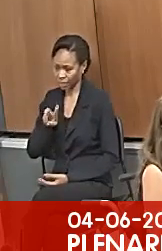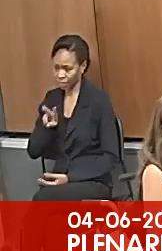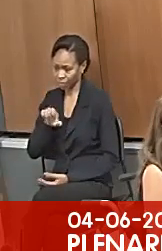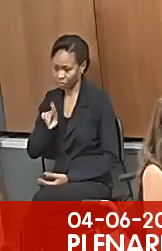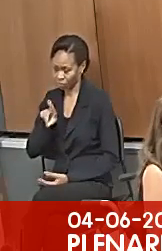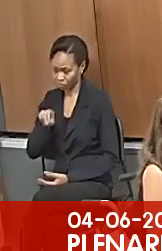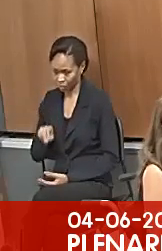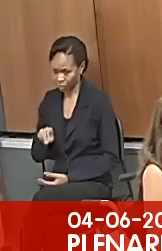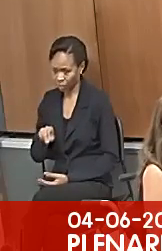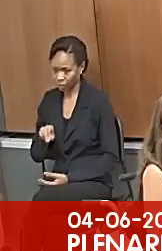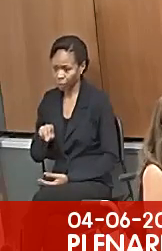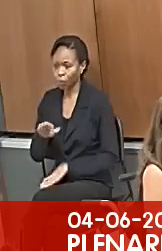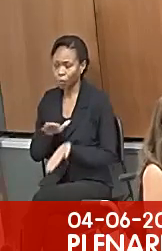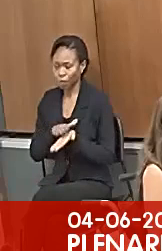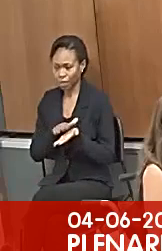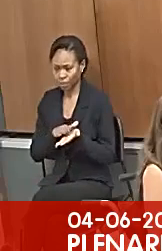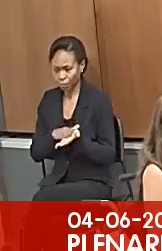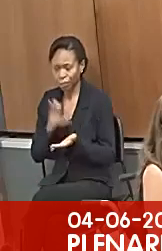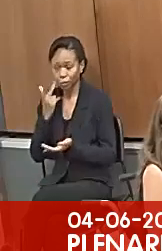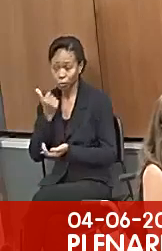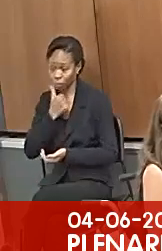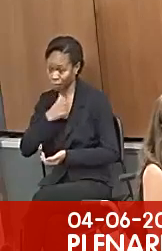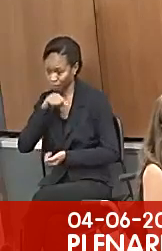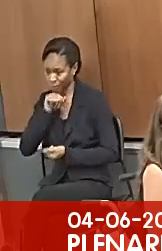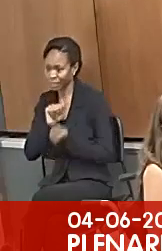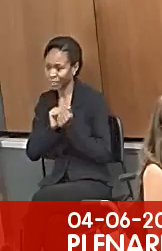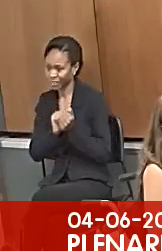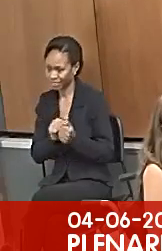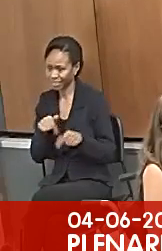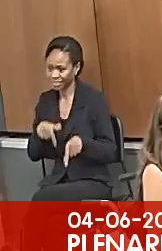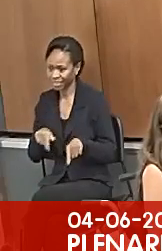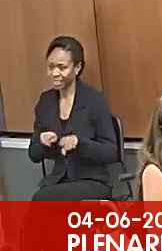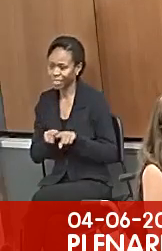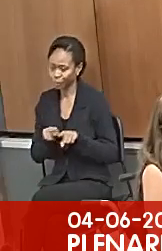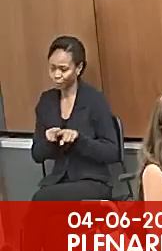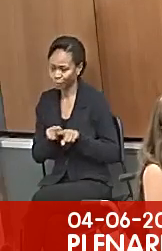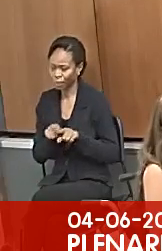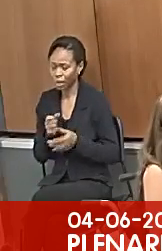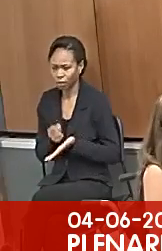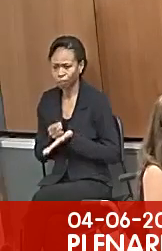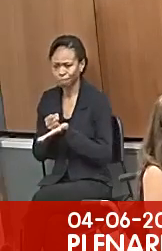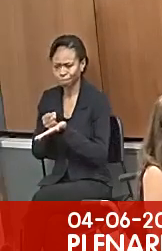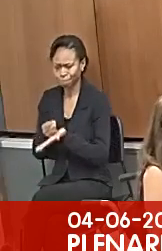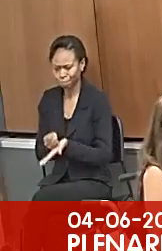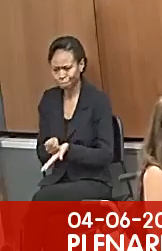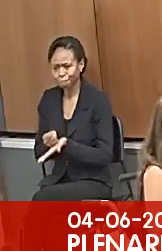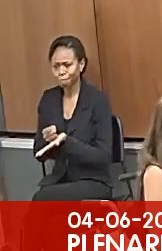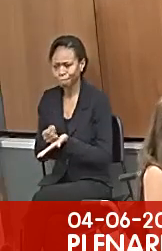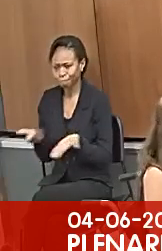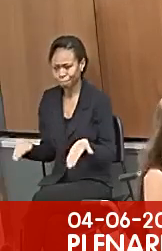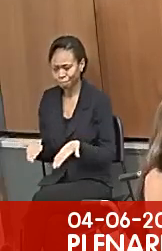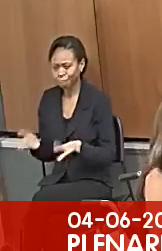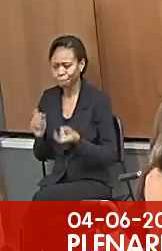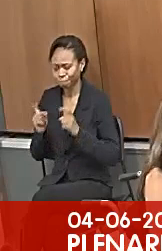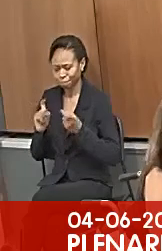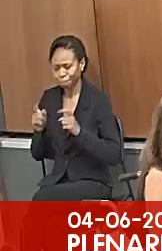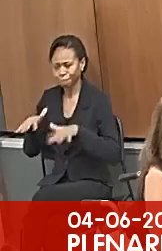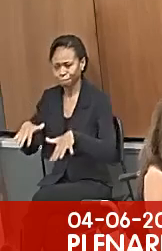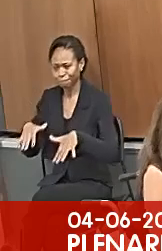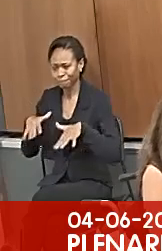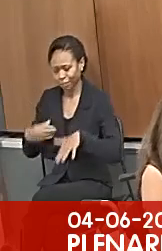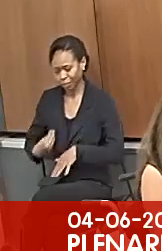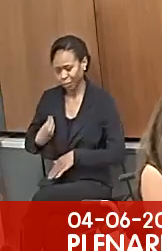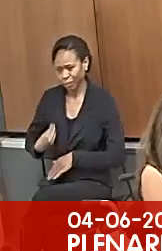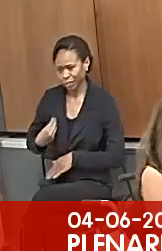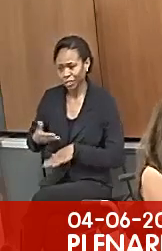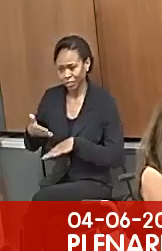Catiane, parabéns, os pais também presentes, né, e aqui contribuindo de forma carinhosa com esse momento, de estarem